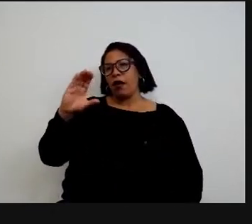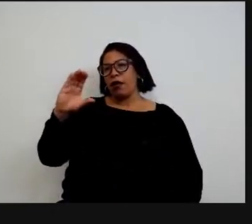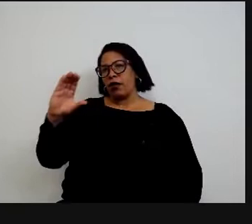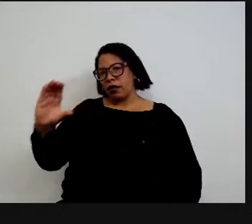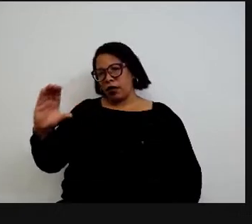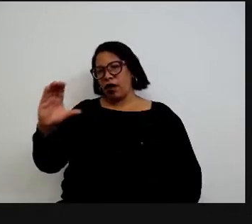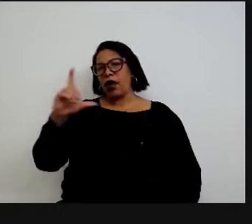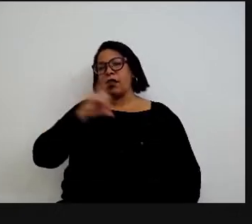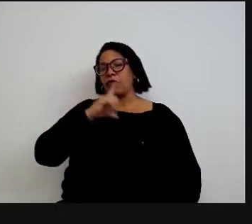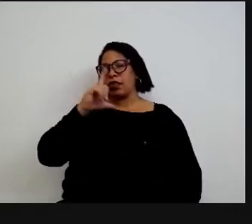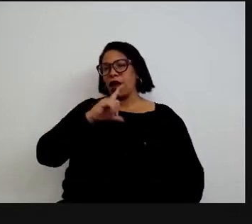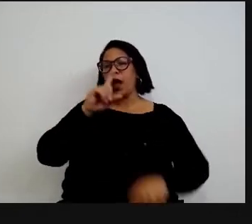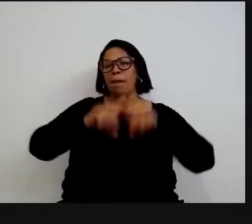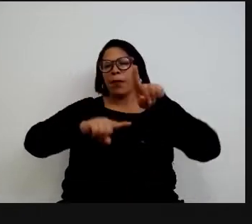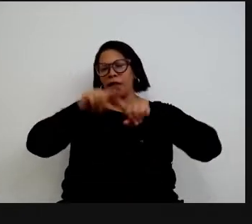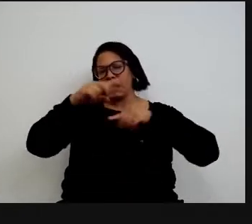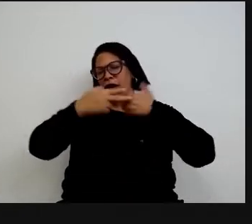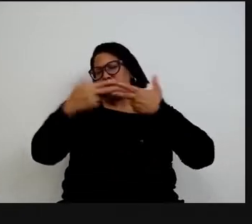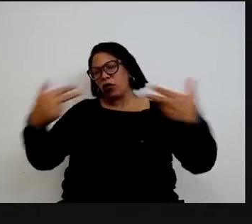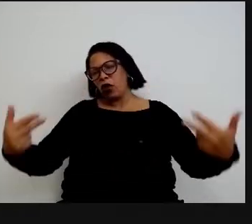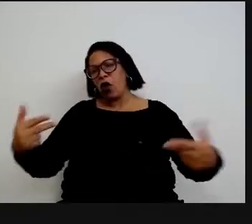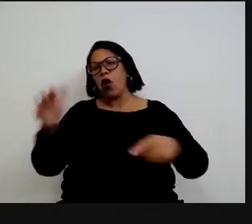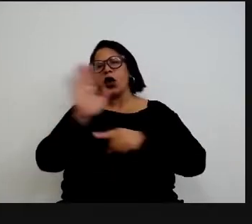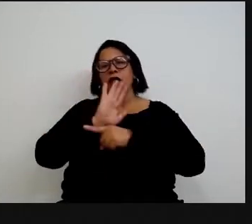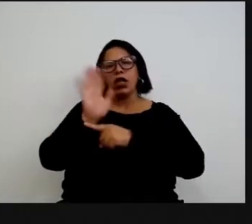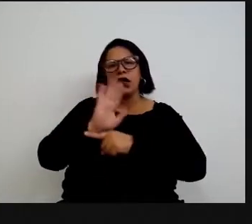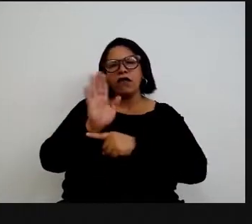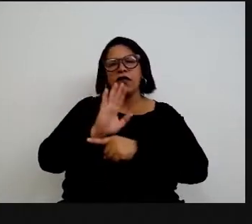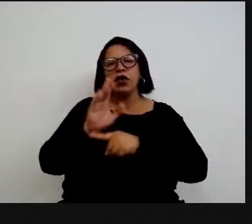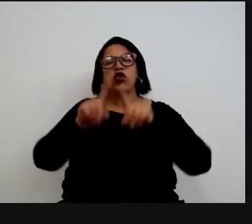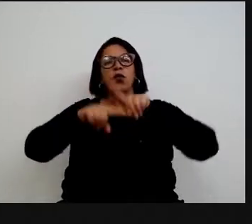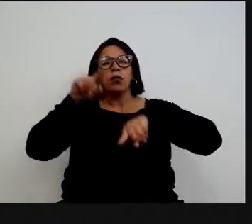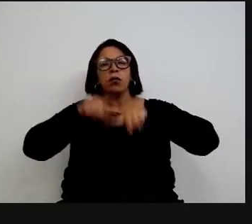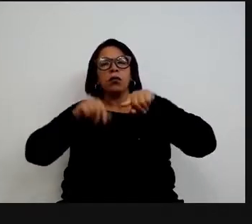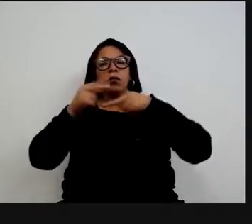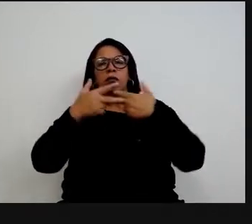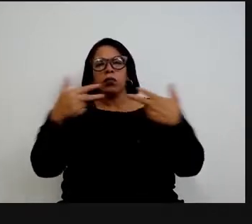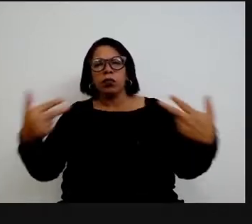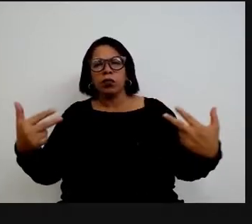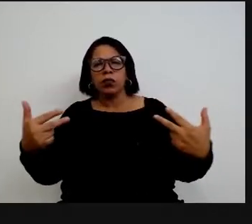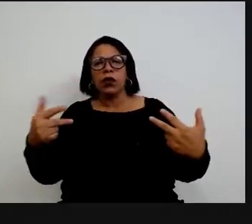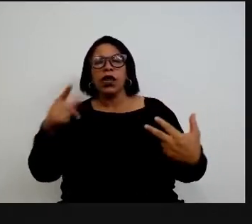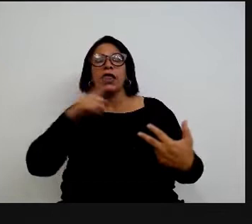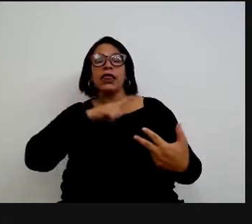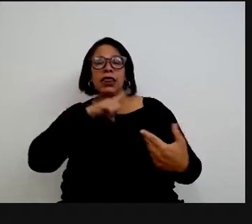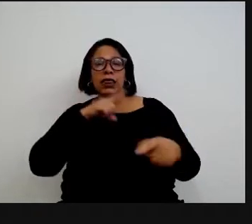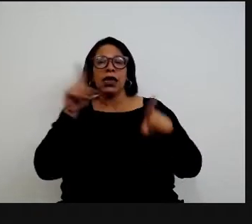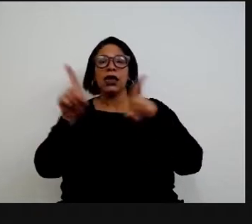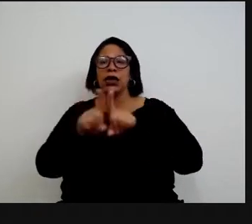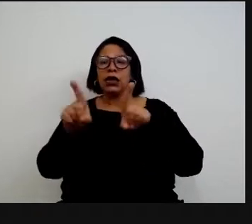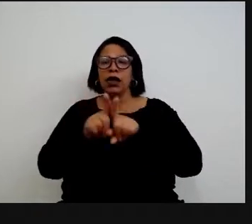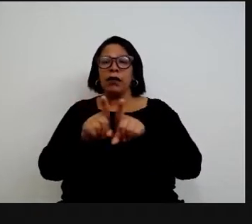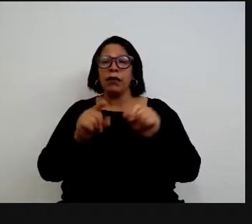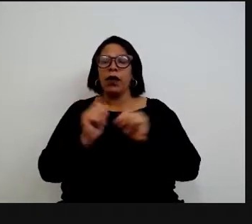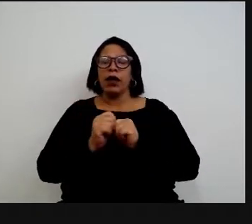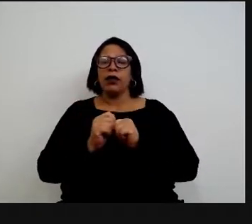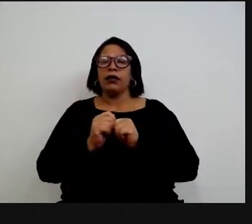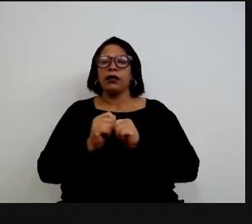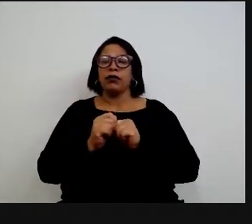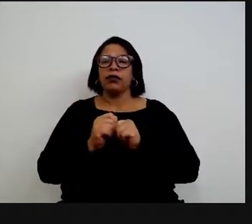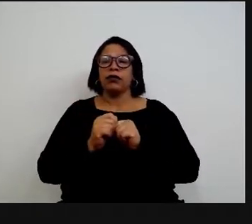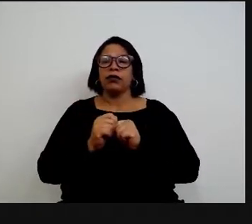nós temos objetos de aprendizagem, vídeos e muitos materiais. Temos também a